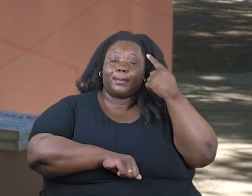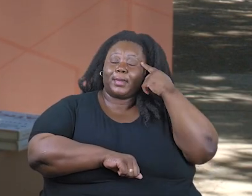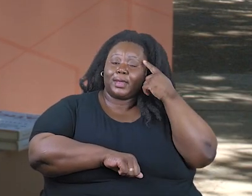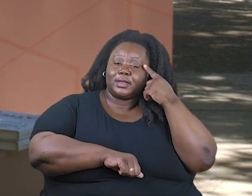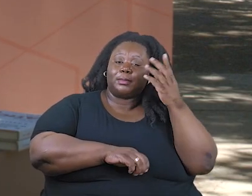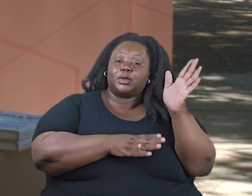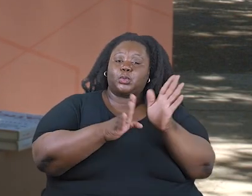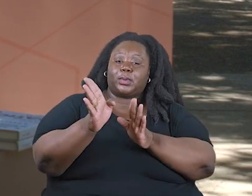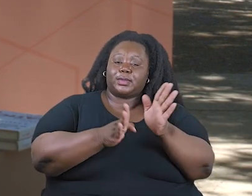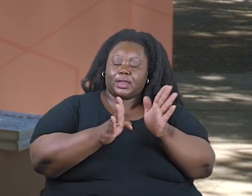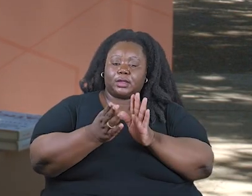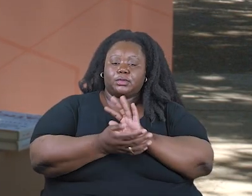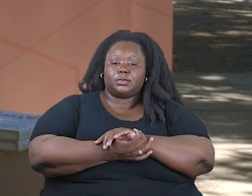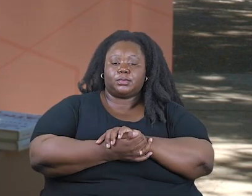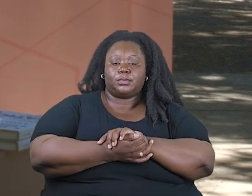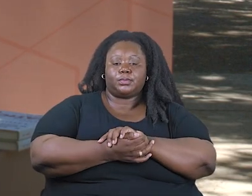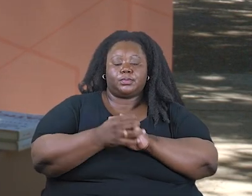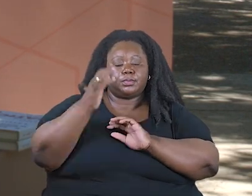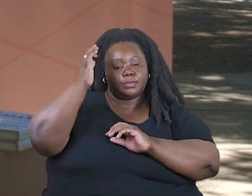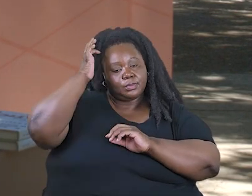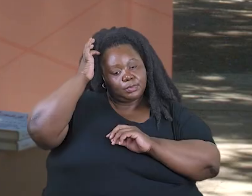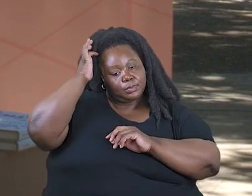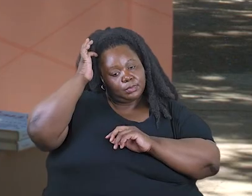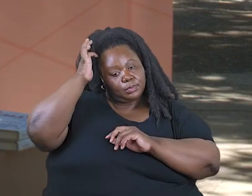do acesso?